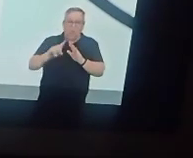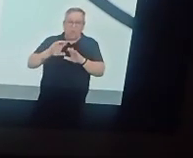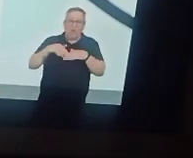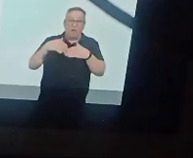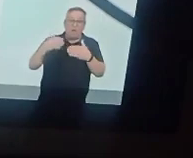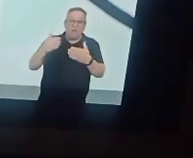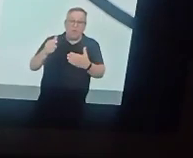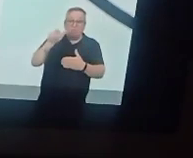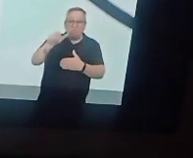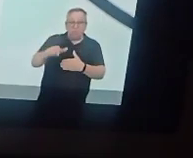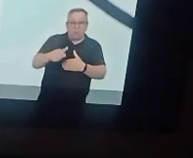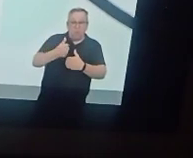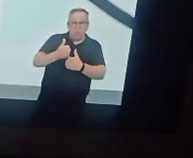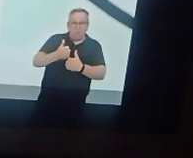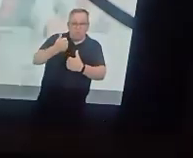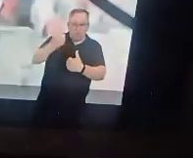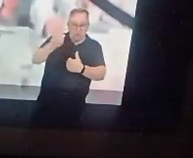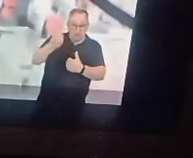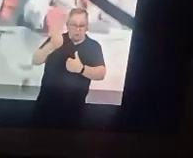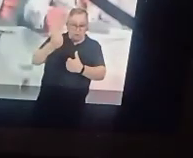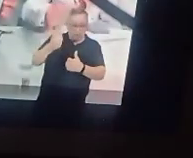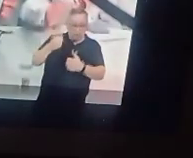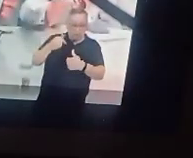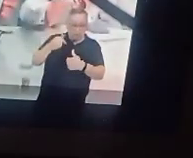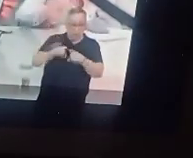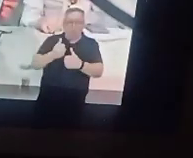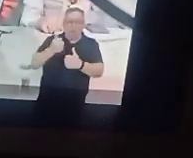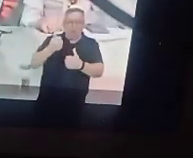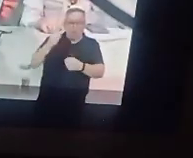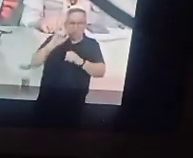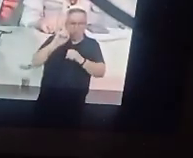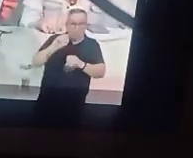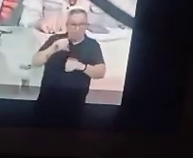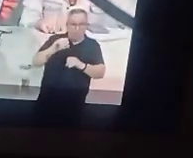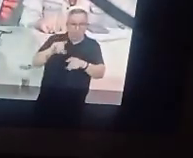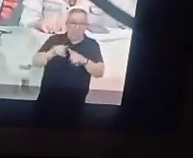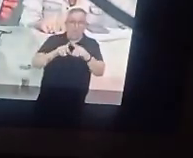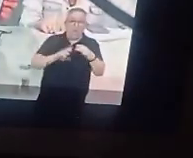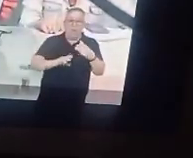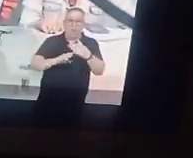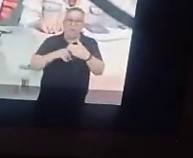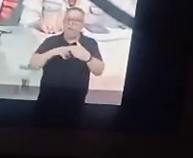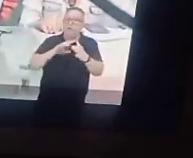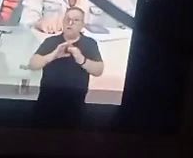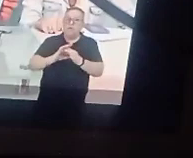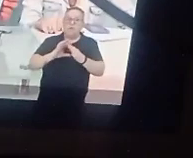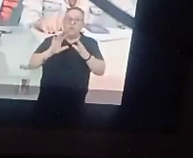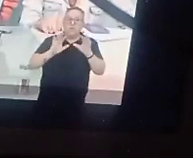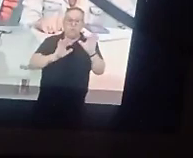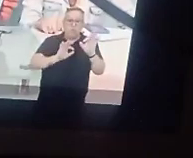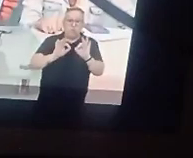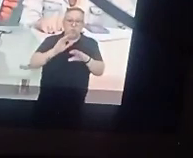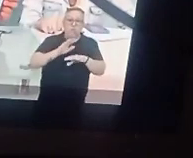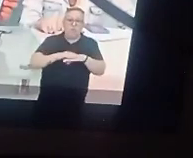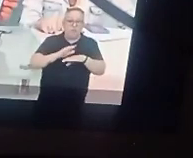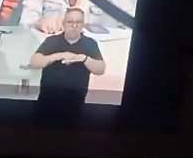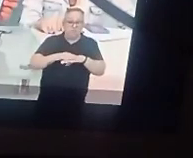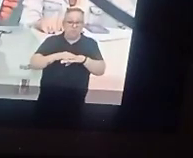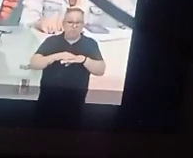diretor, durante o seu prazo, ou a diretoria de ensino, durante o prazo dela, tem total autonomia para ajustar de forma